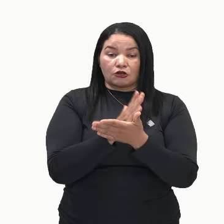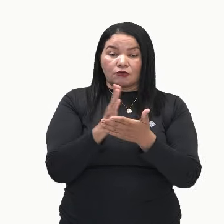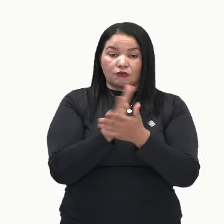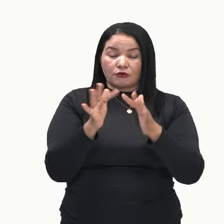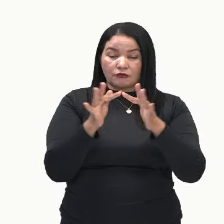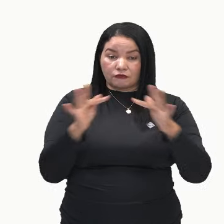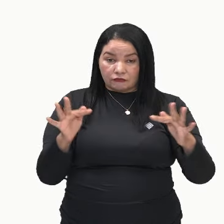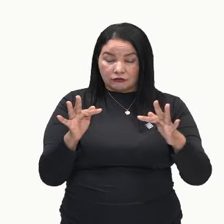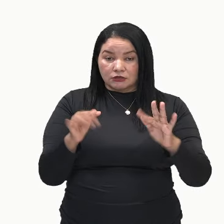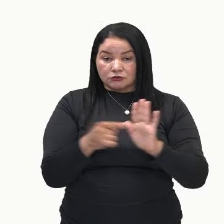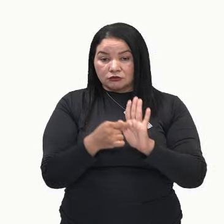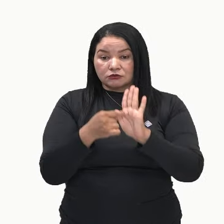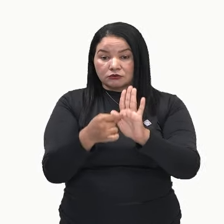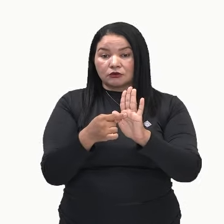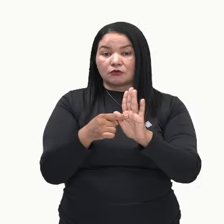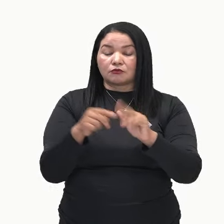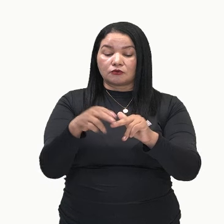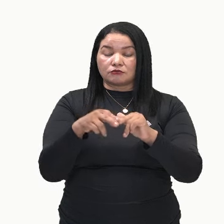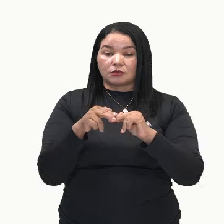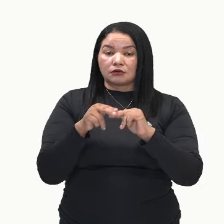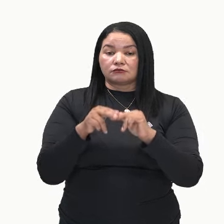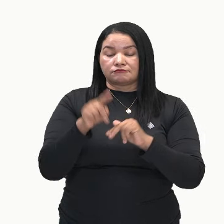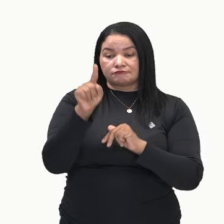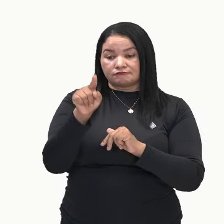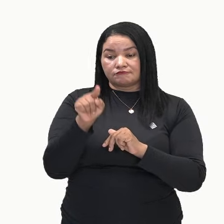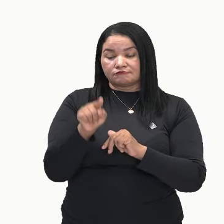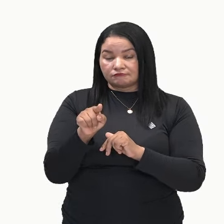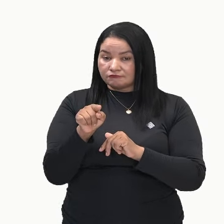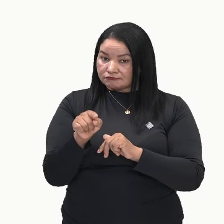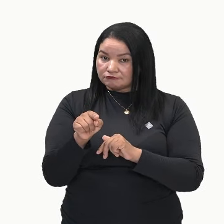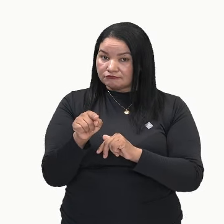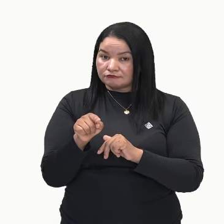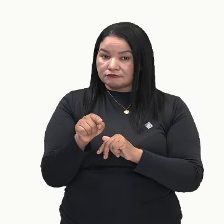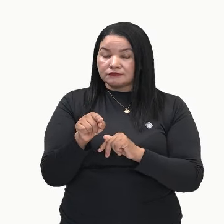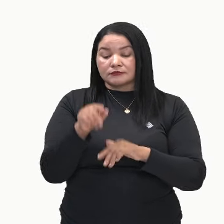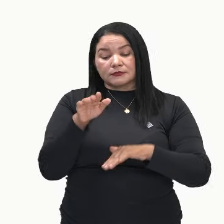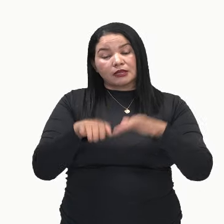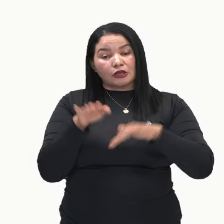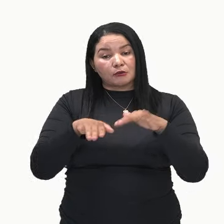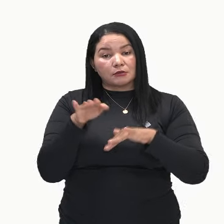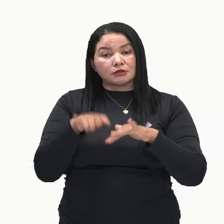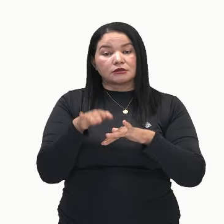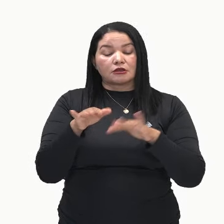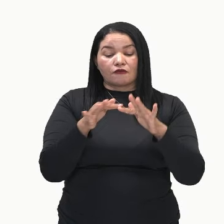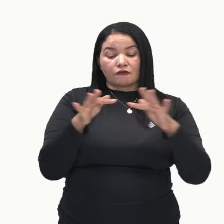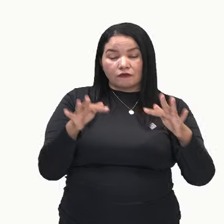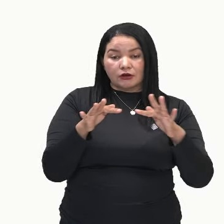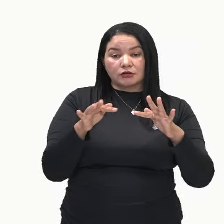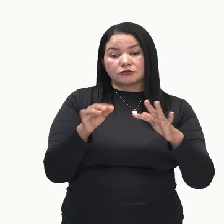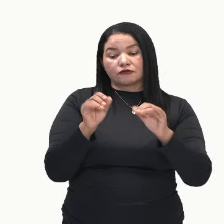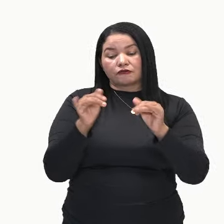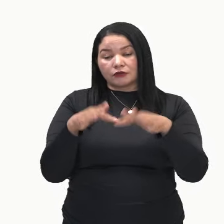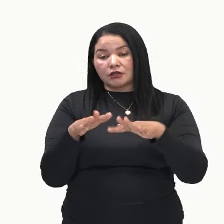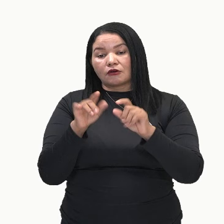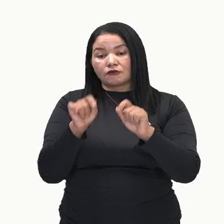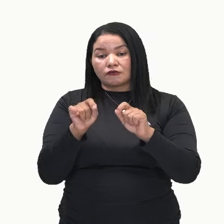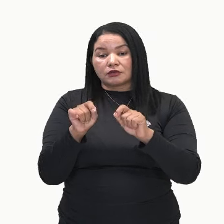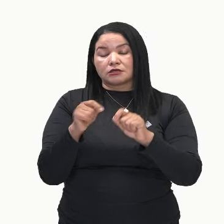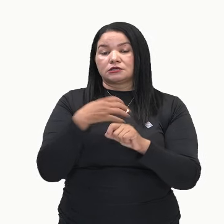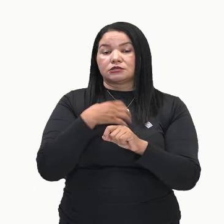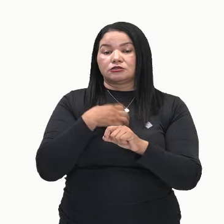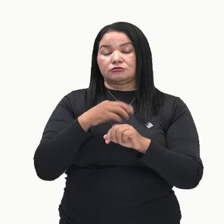se manifestam a partir de pontuações. Então, dependendo da pontuação que eu utilizo em cada uma dessas frases, eu posso ter um sentido